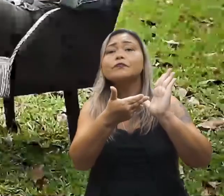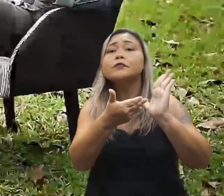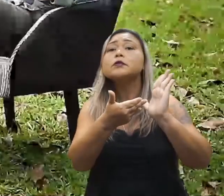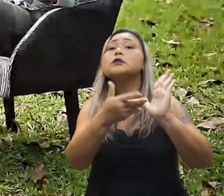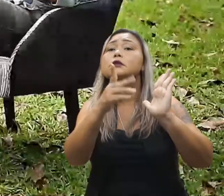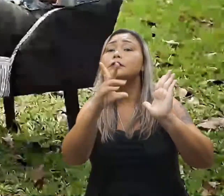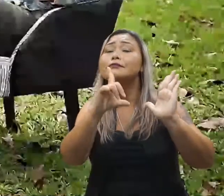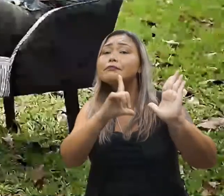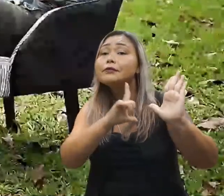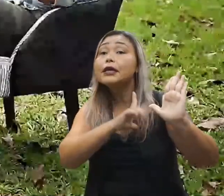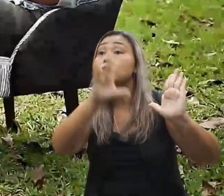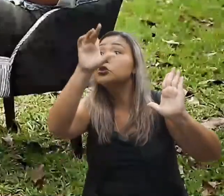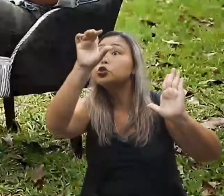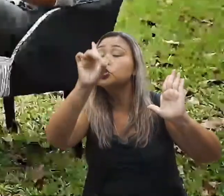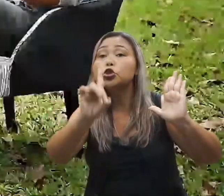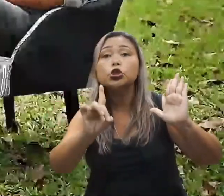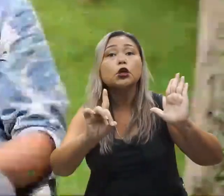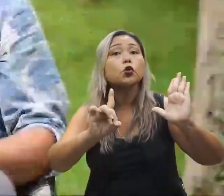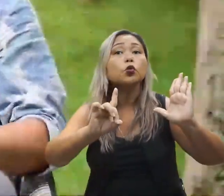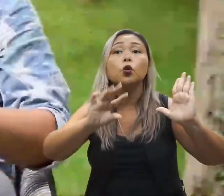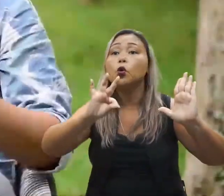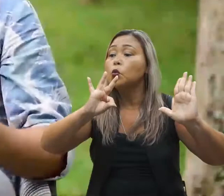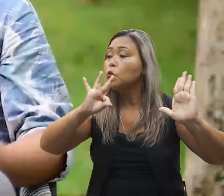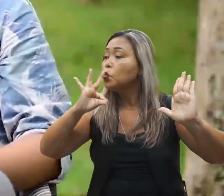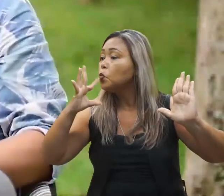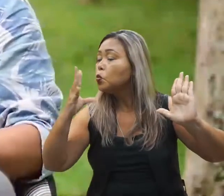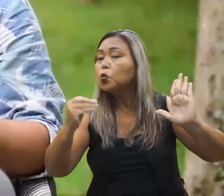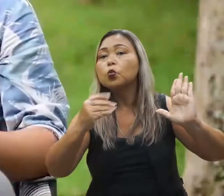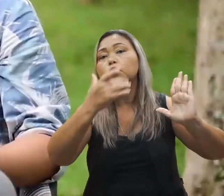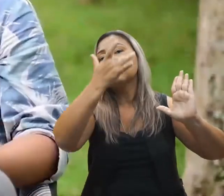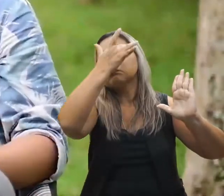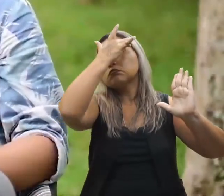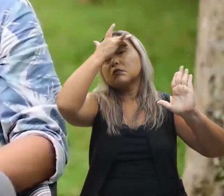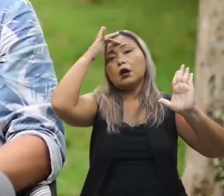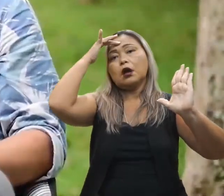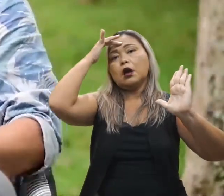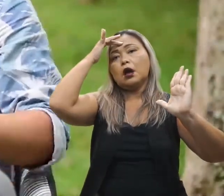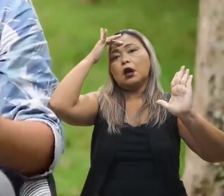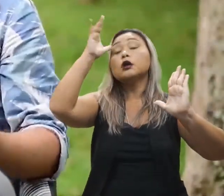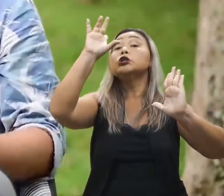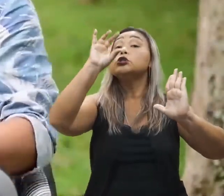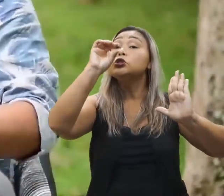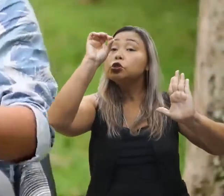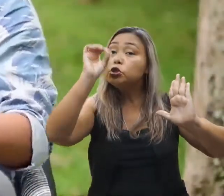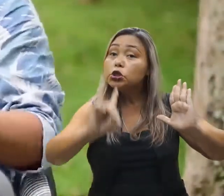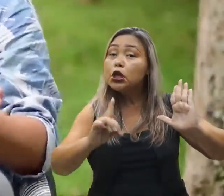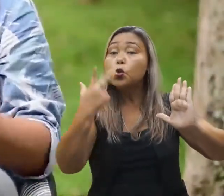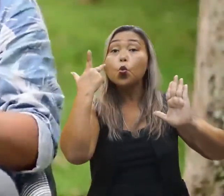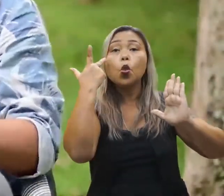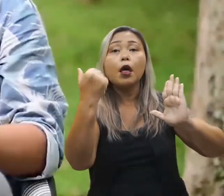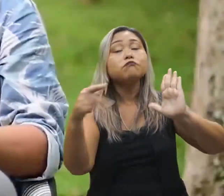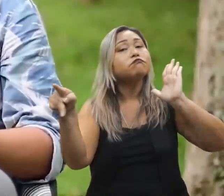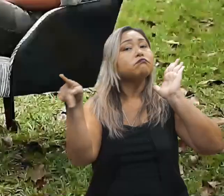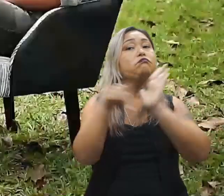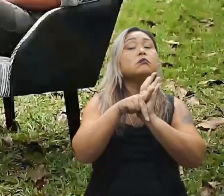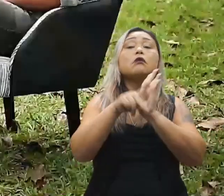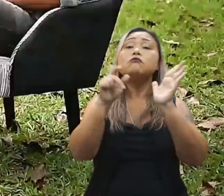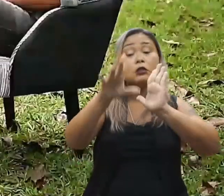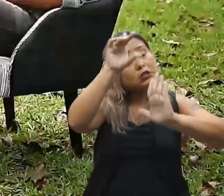para qualquer homem sobre a face da terra, né? Direitos fundamentais, direitos naturais. Você tem direito porque você nasceu e